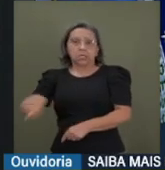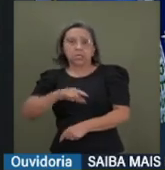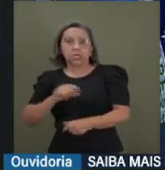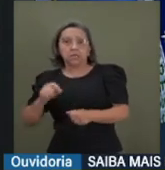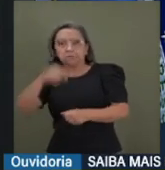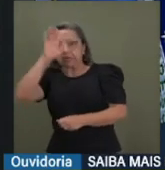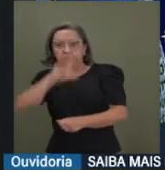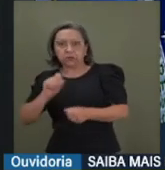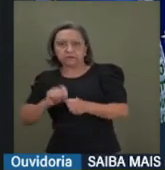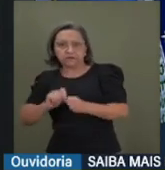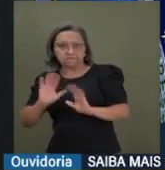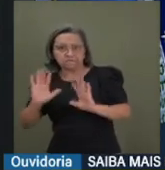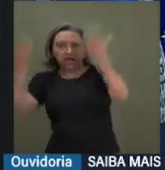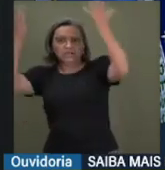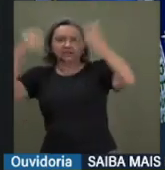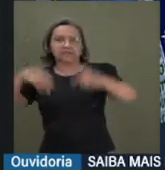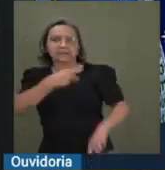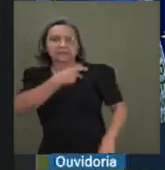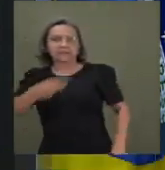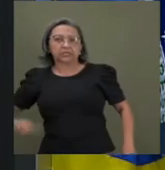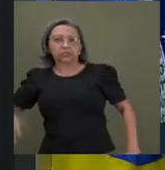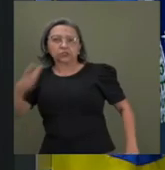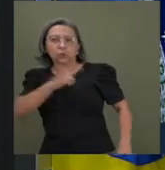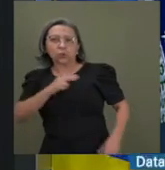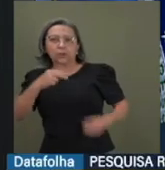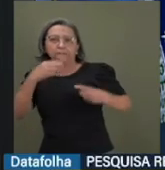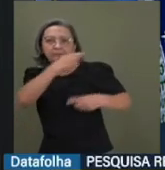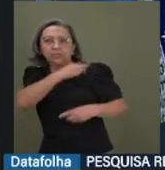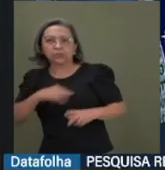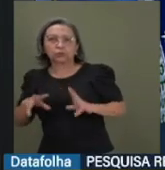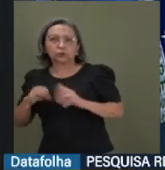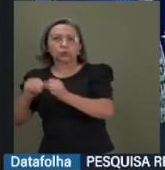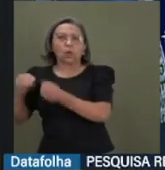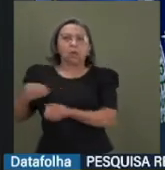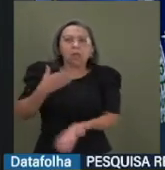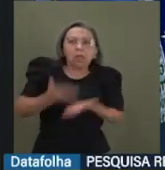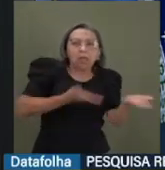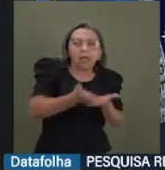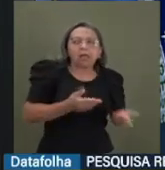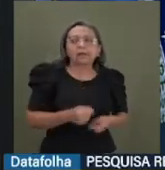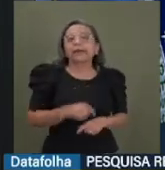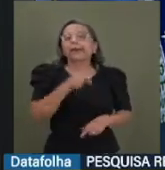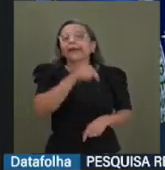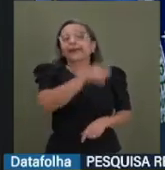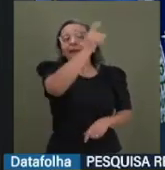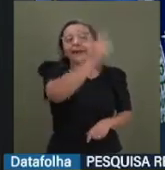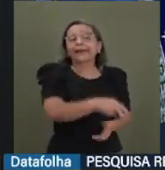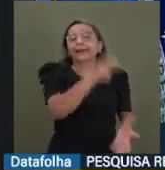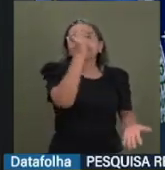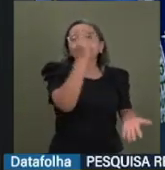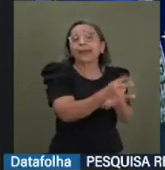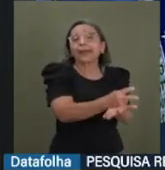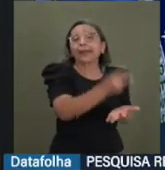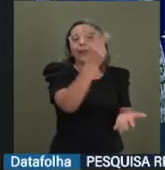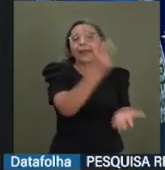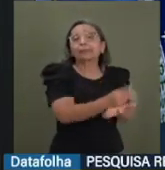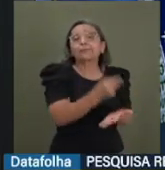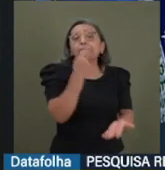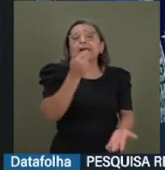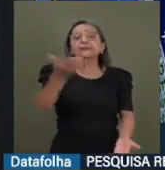festa pelo governo e pelos seus ministros, foi o mesmo que bateu a porteira na cara do